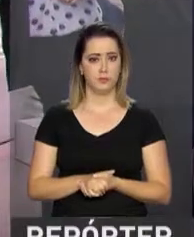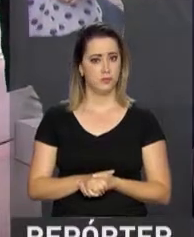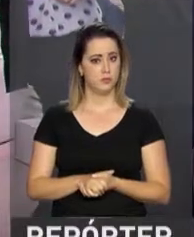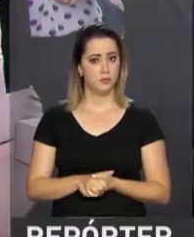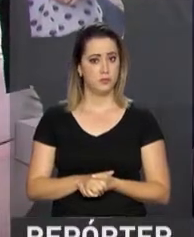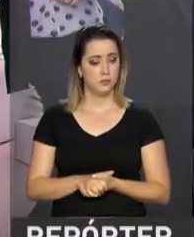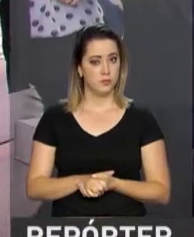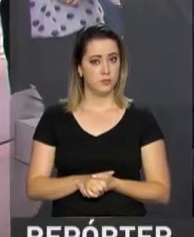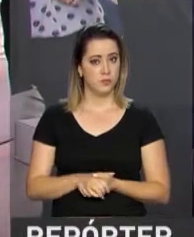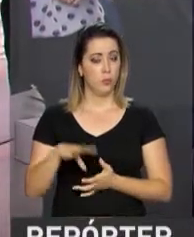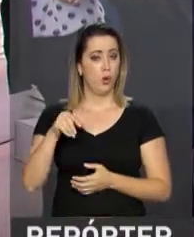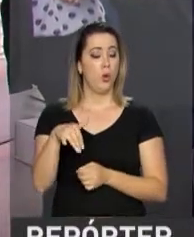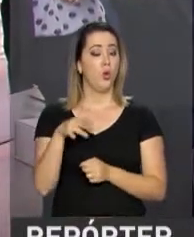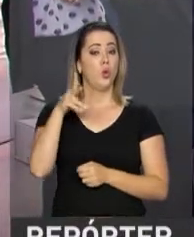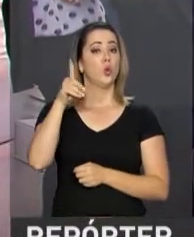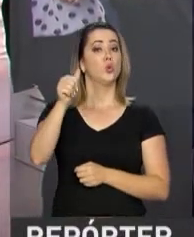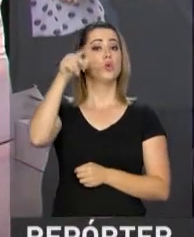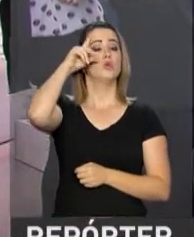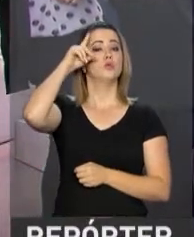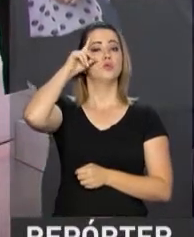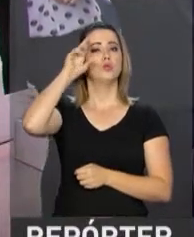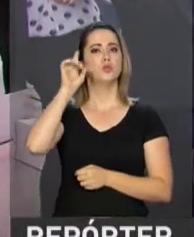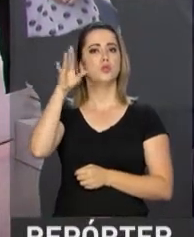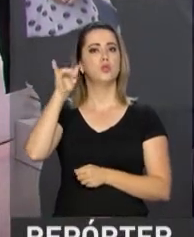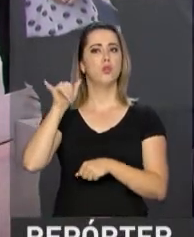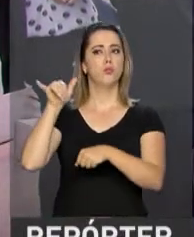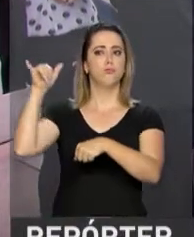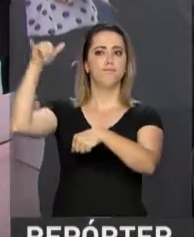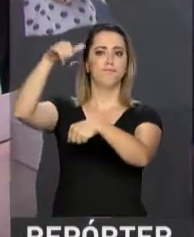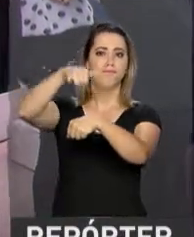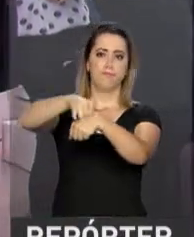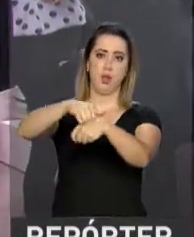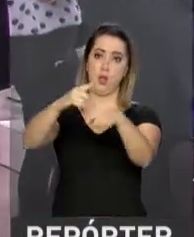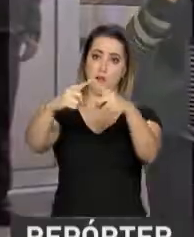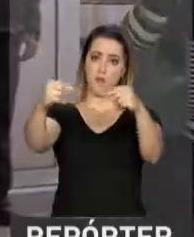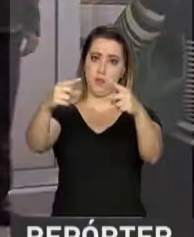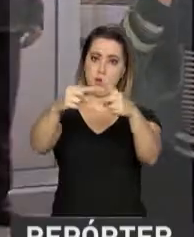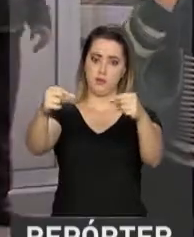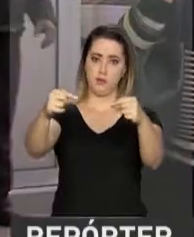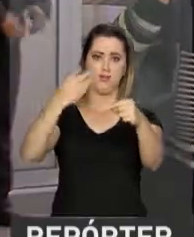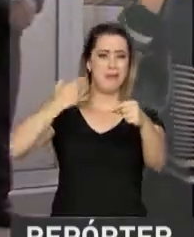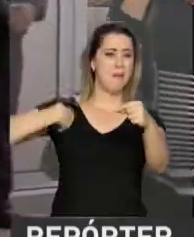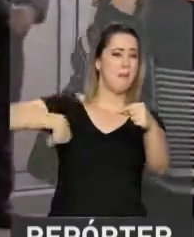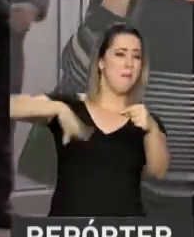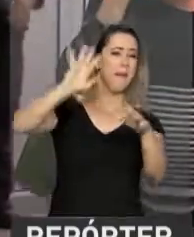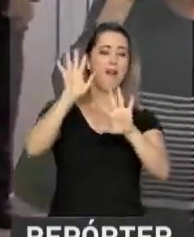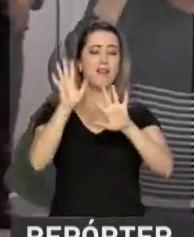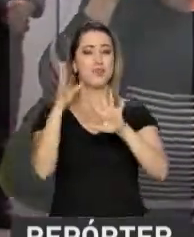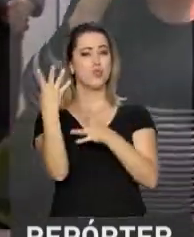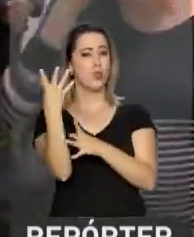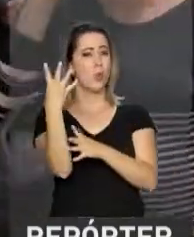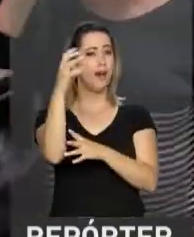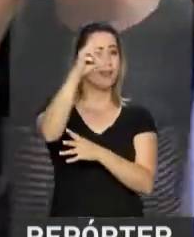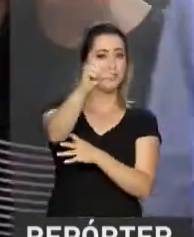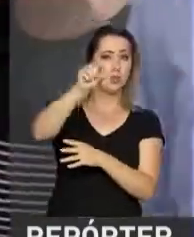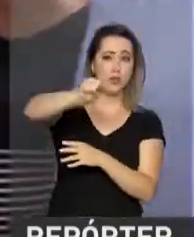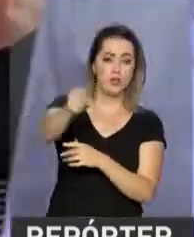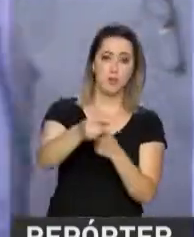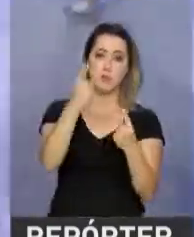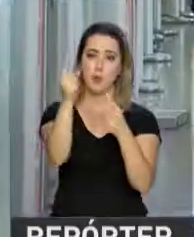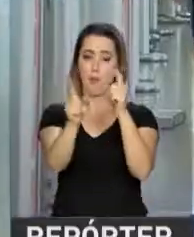por dia só no aeroporto internacional juscelino kubitschek em brasília ficou uma média de 49 mil